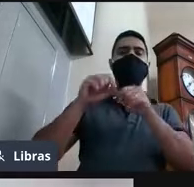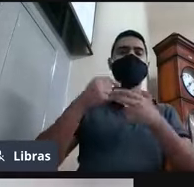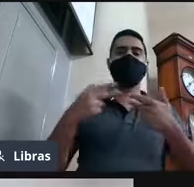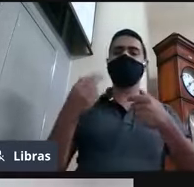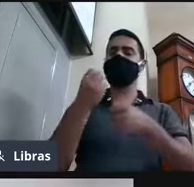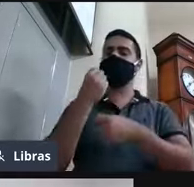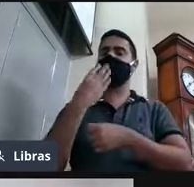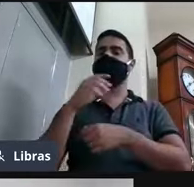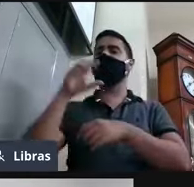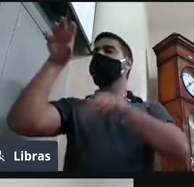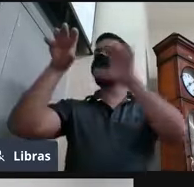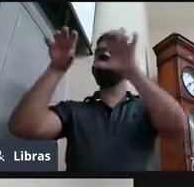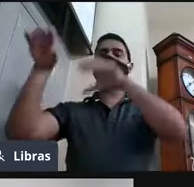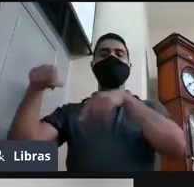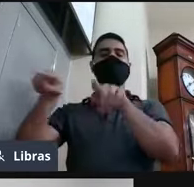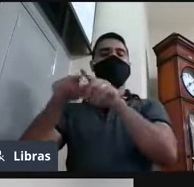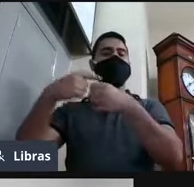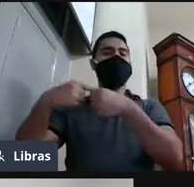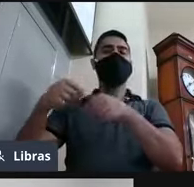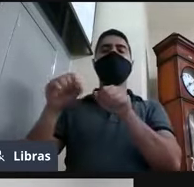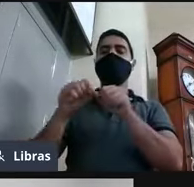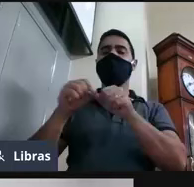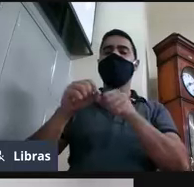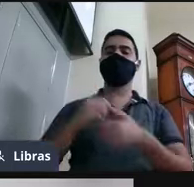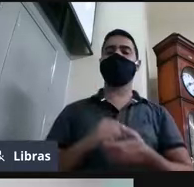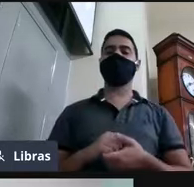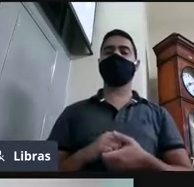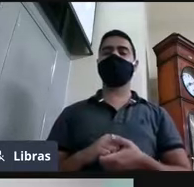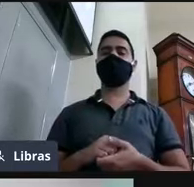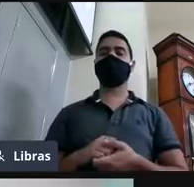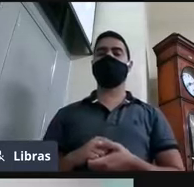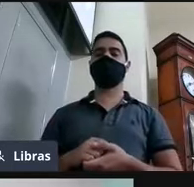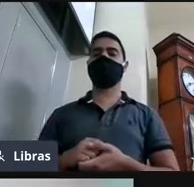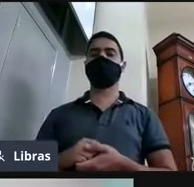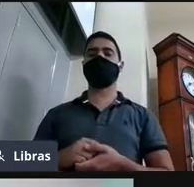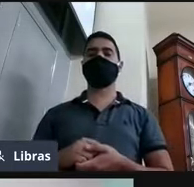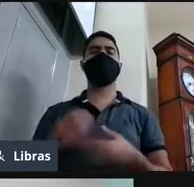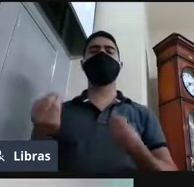coisas boas para outros bairros, e ele fazendo. Então, como é que eu vou votar